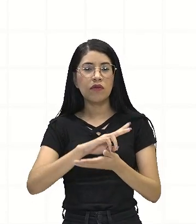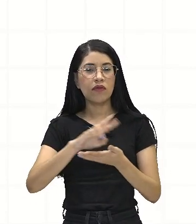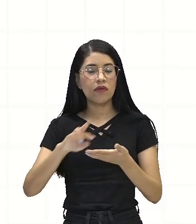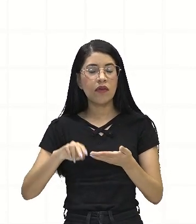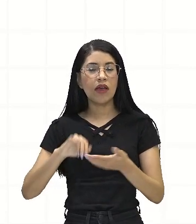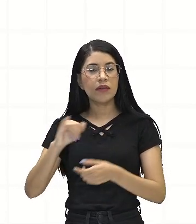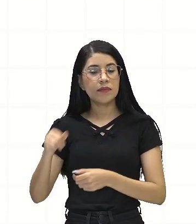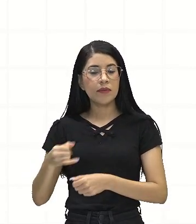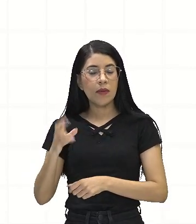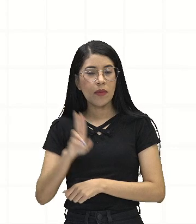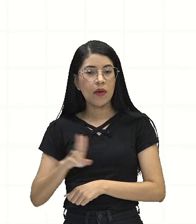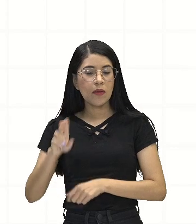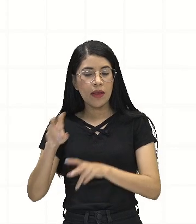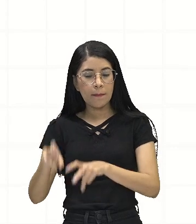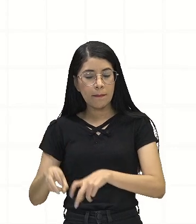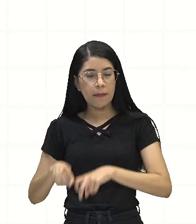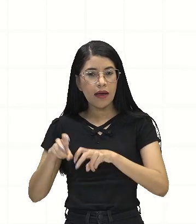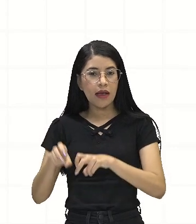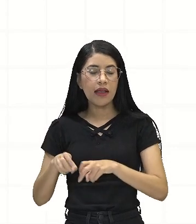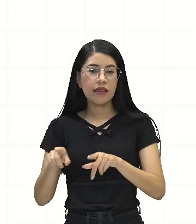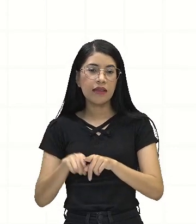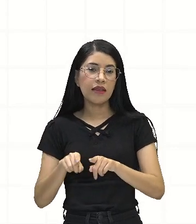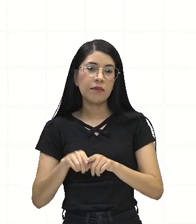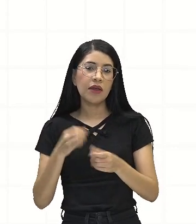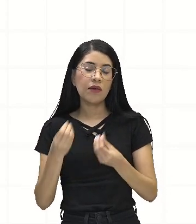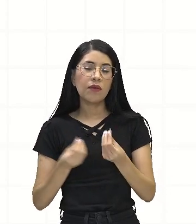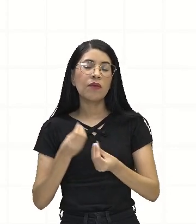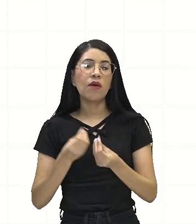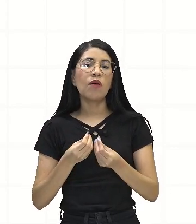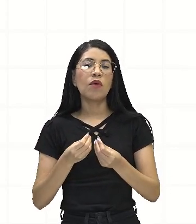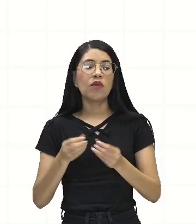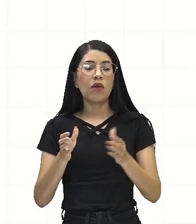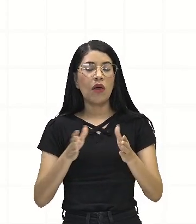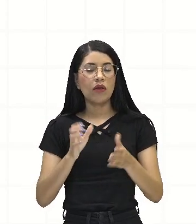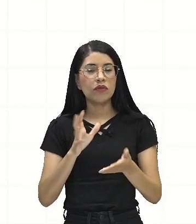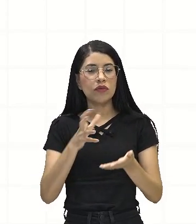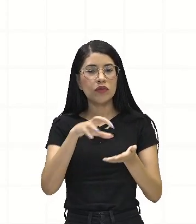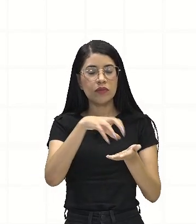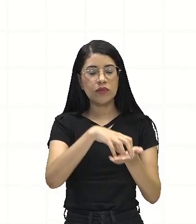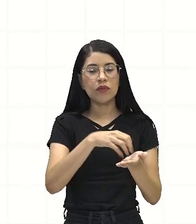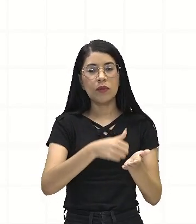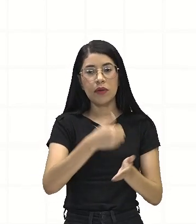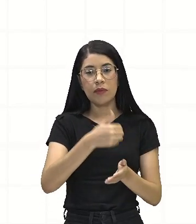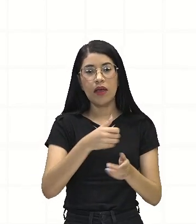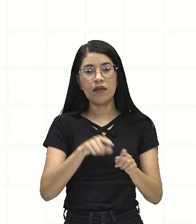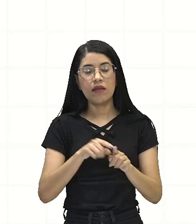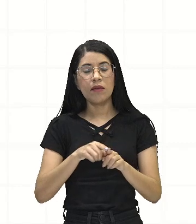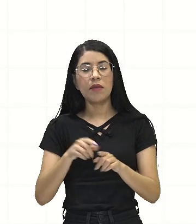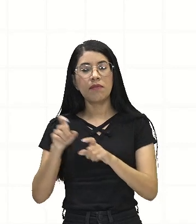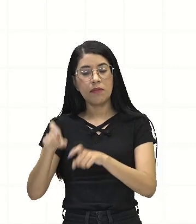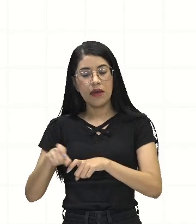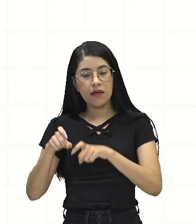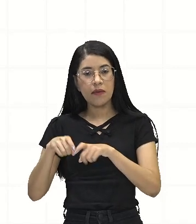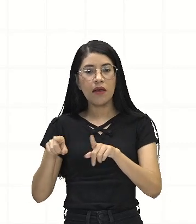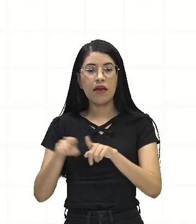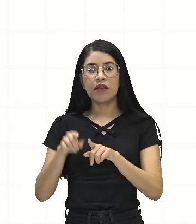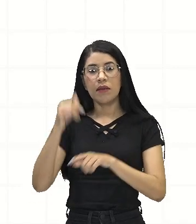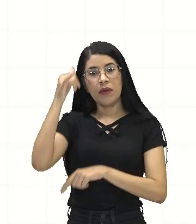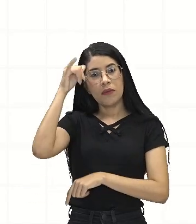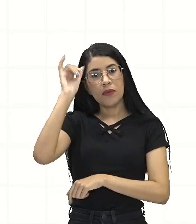principalmente através das atividades também do setor primário, como as atividades da pecuária e atividades também